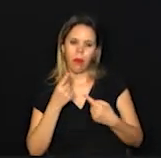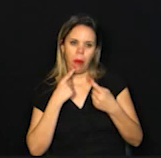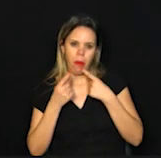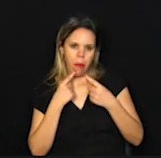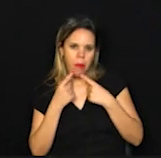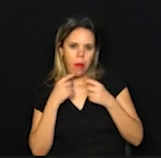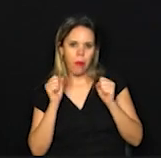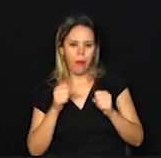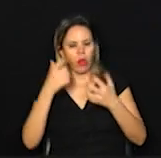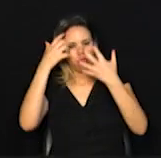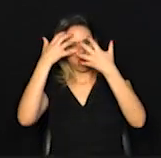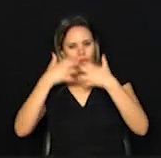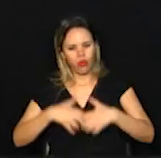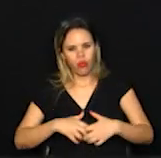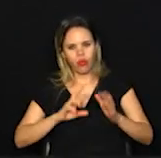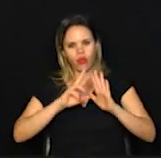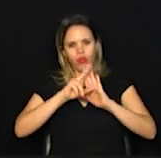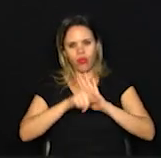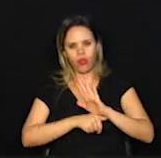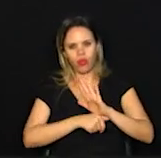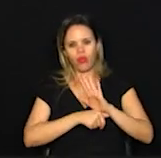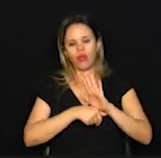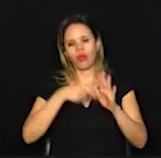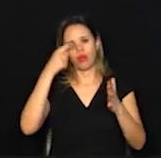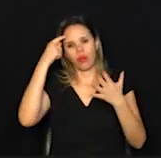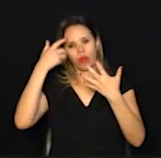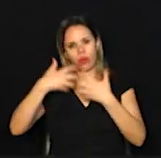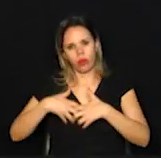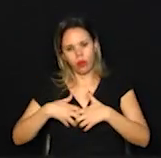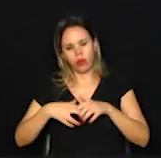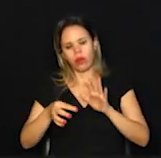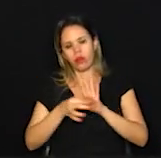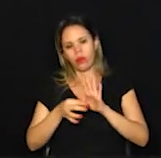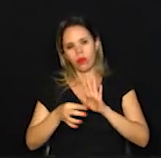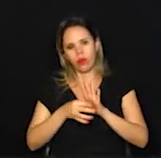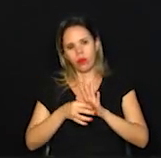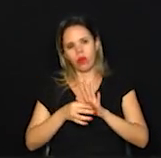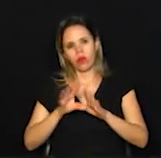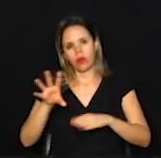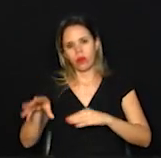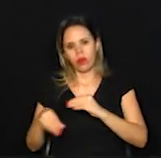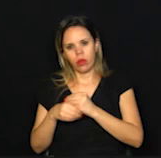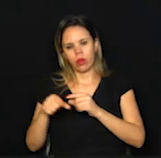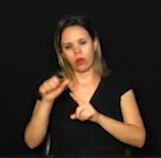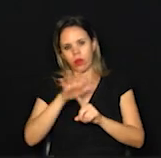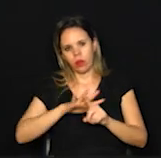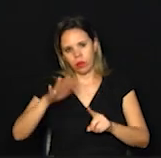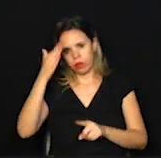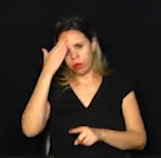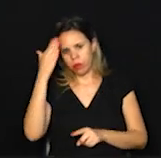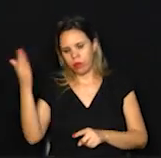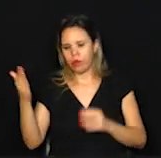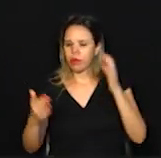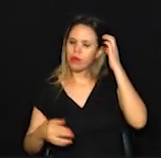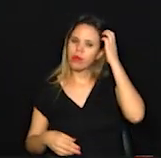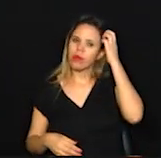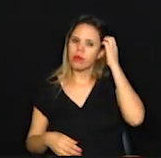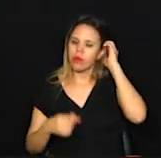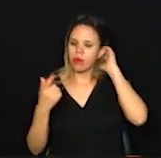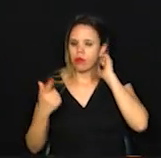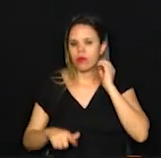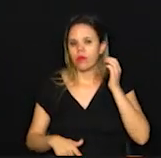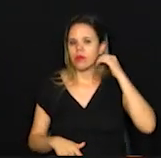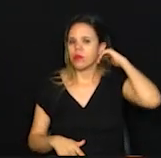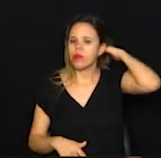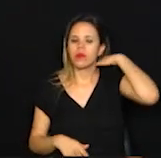que possam refletir os múltiplos pensamentos que compõem a sociedade. Então, agradecer aí o Walter mais uma